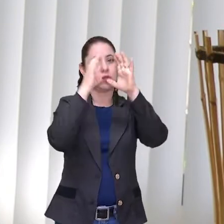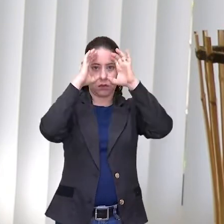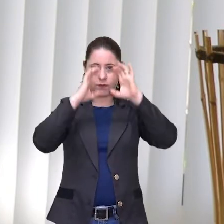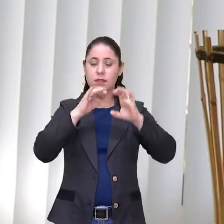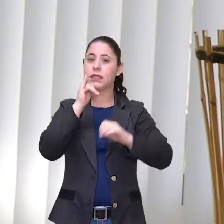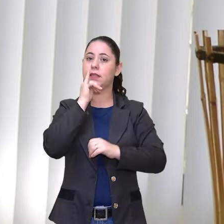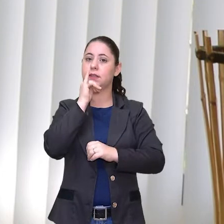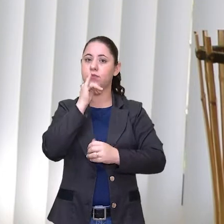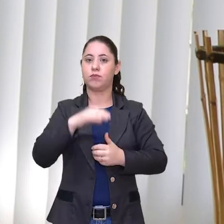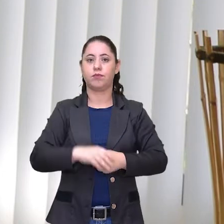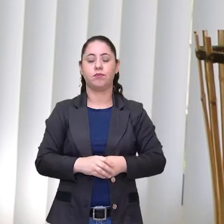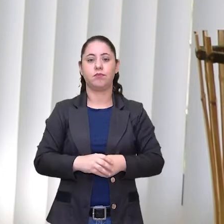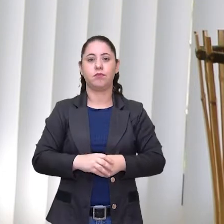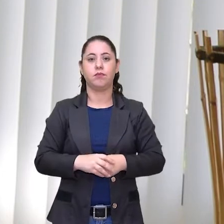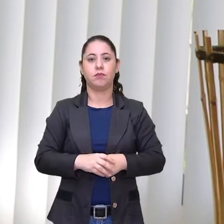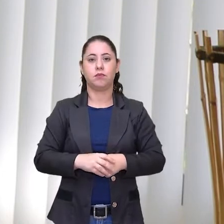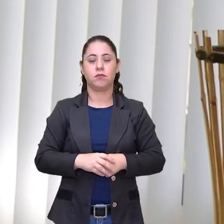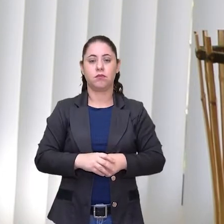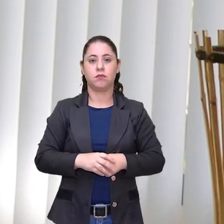Civil estabelece que, por exemplo,